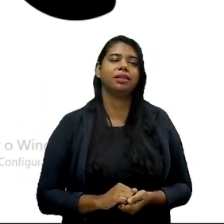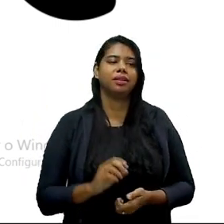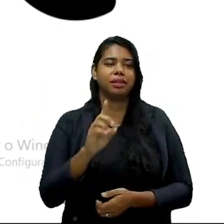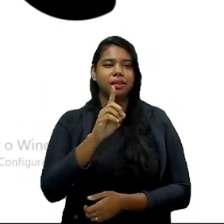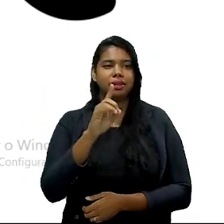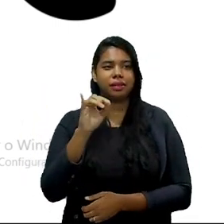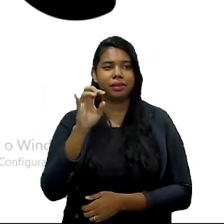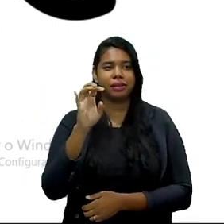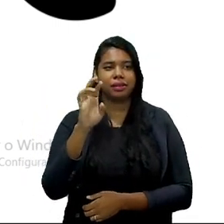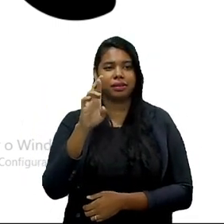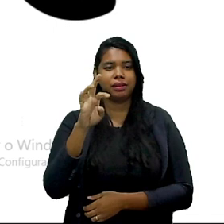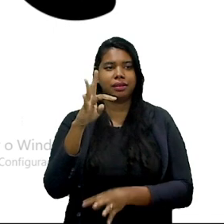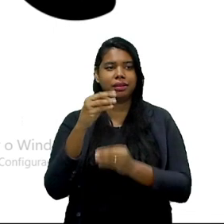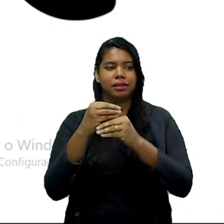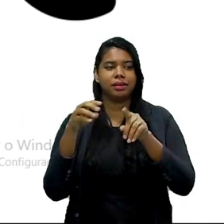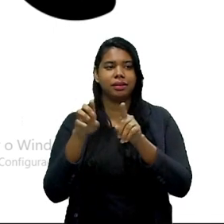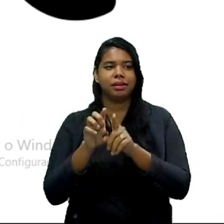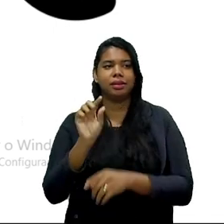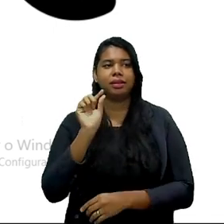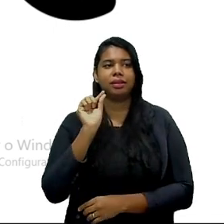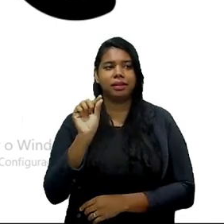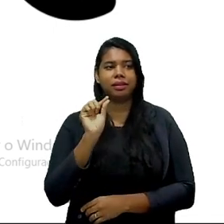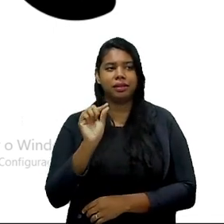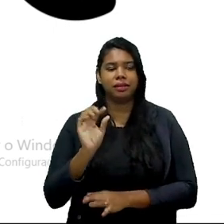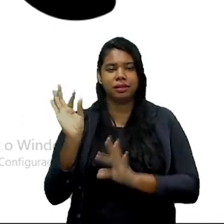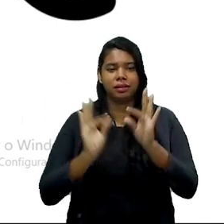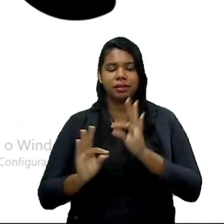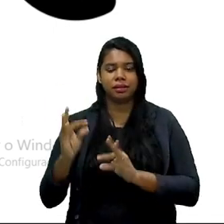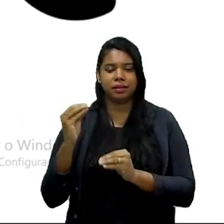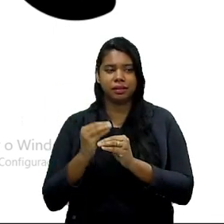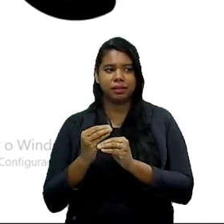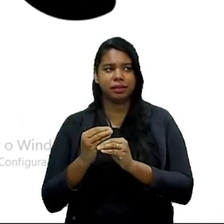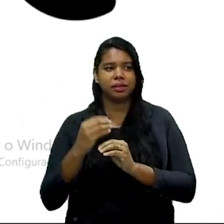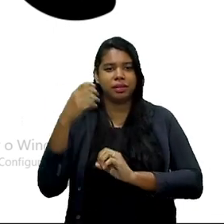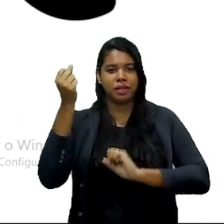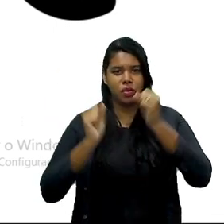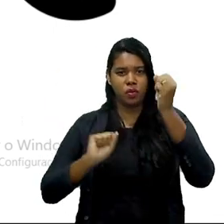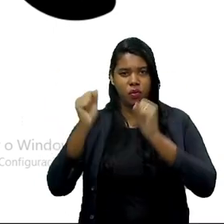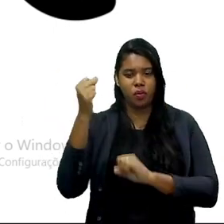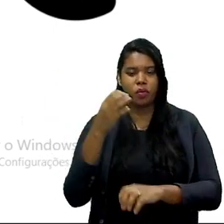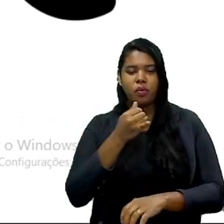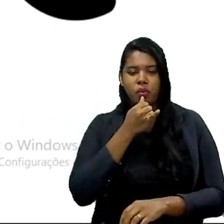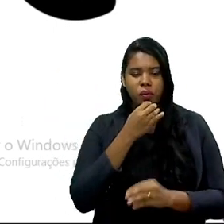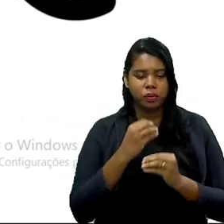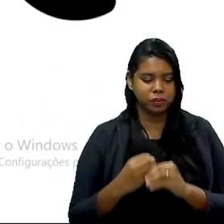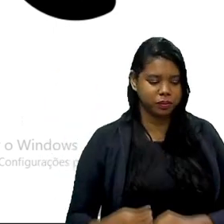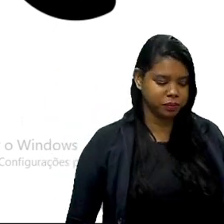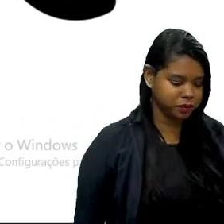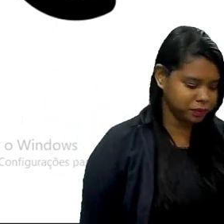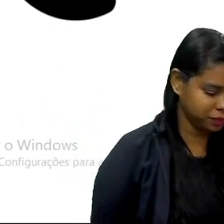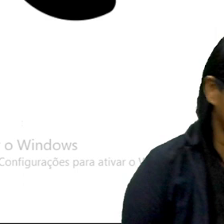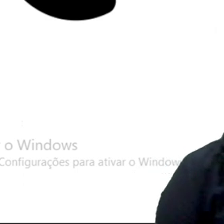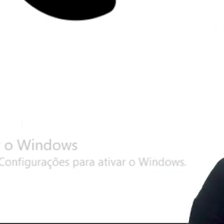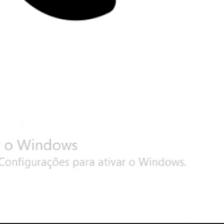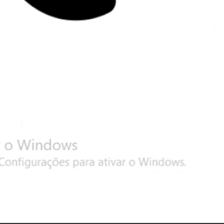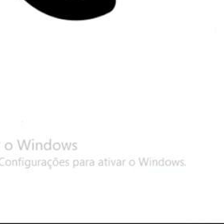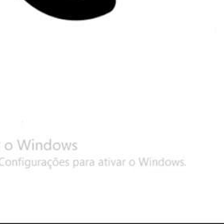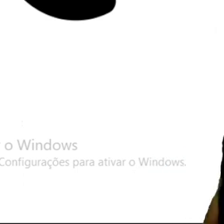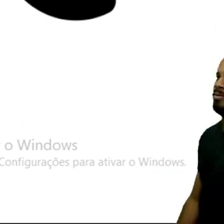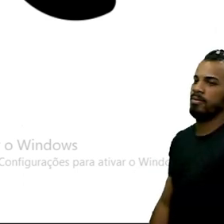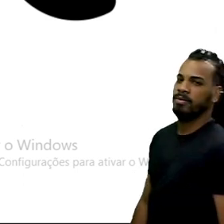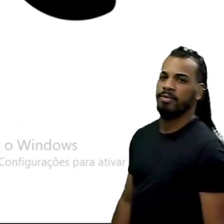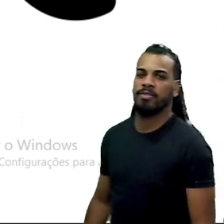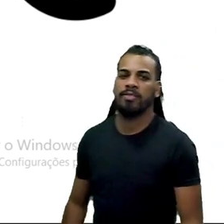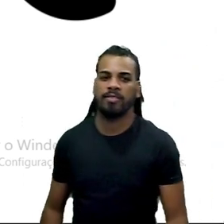quando ele fabrica uma indústria, por exemplo, ele tem que quantificar